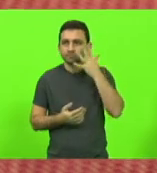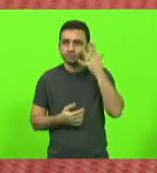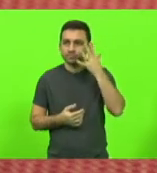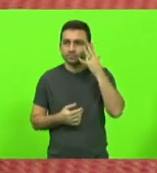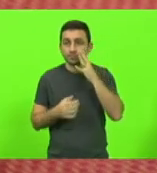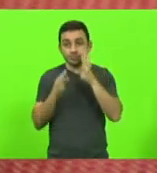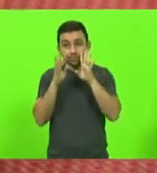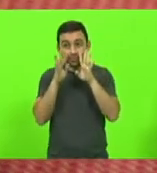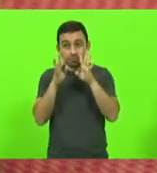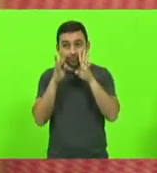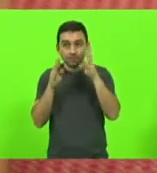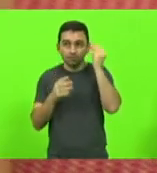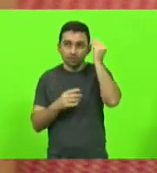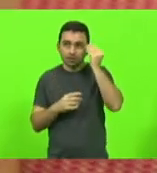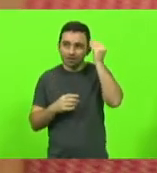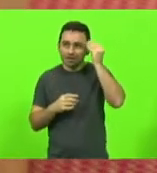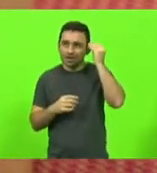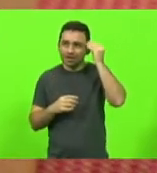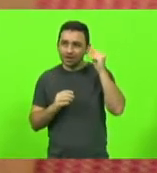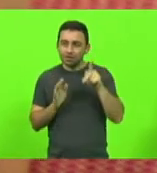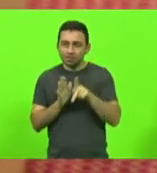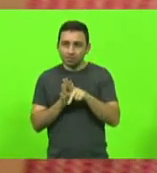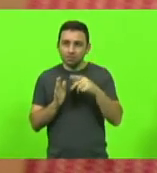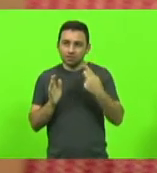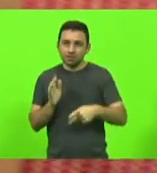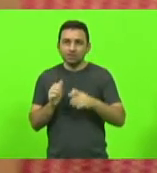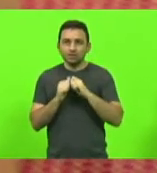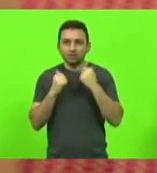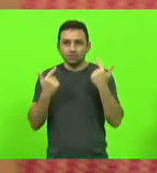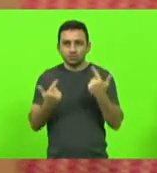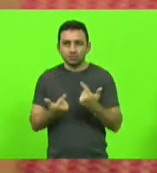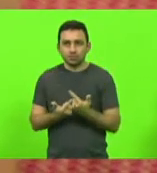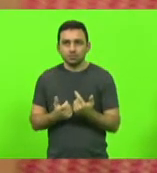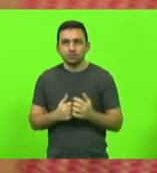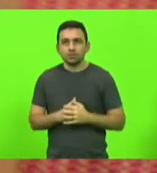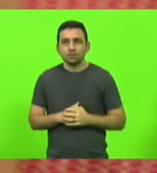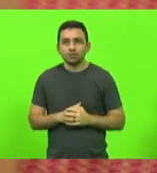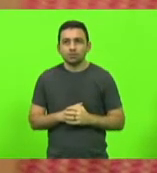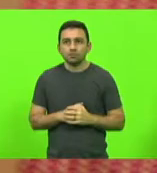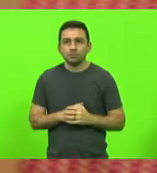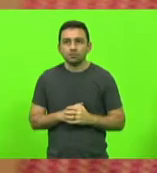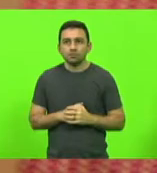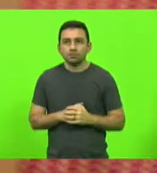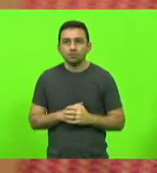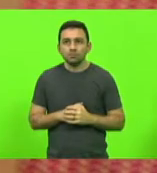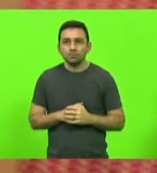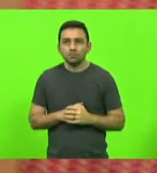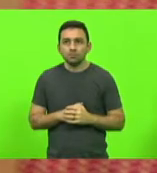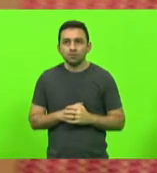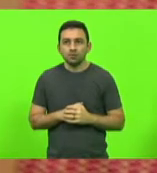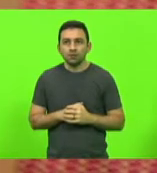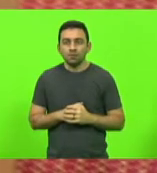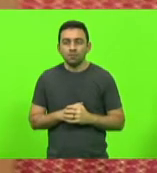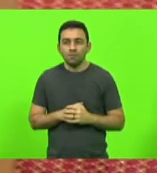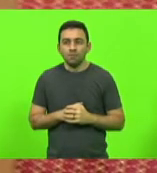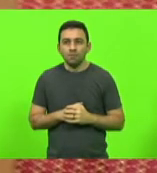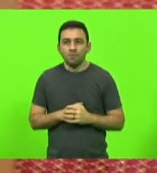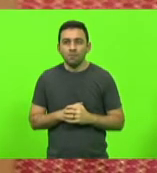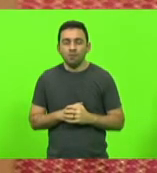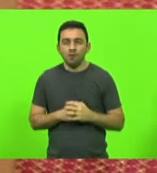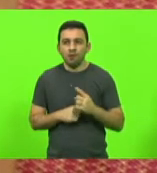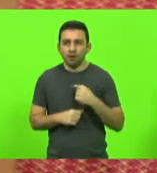ouvir a experiência da casa aí de vários colegas deputados. E quando nós estamos